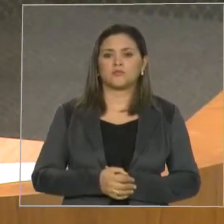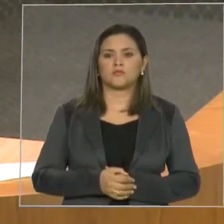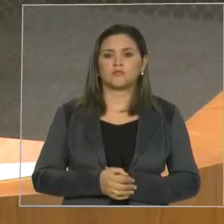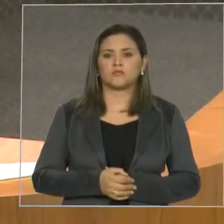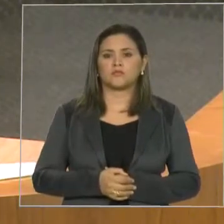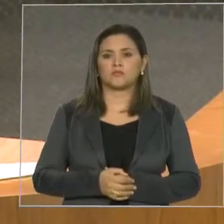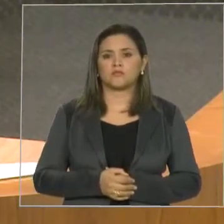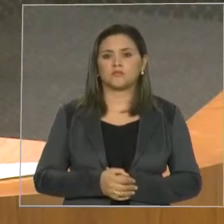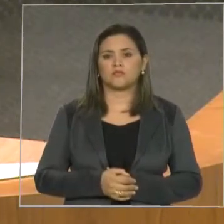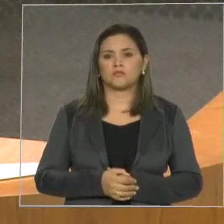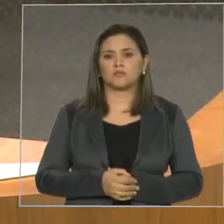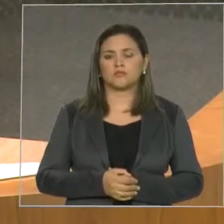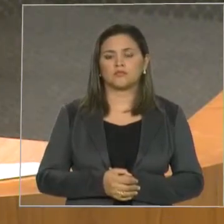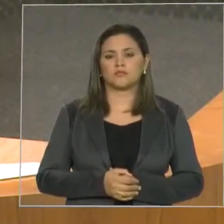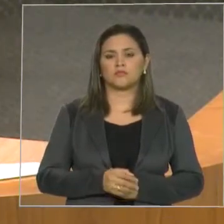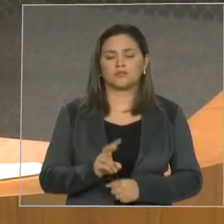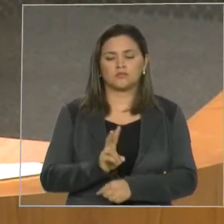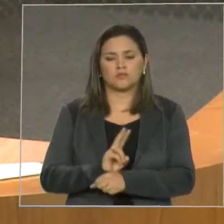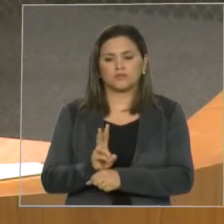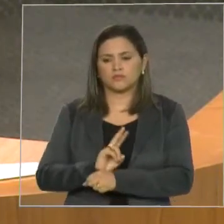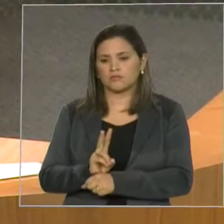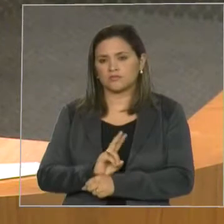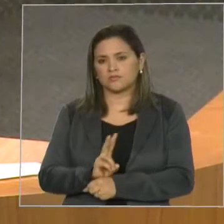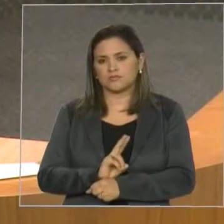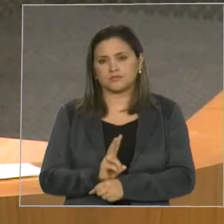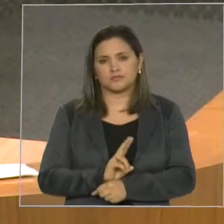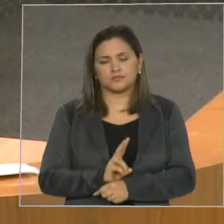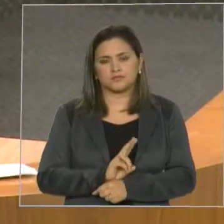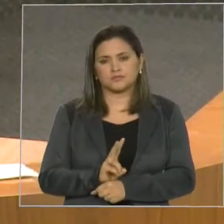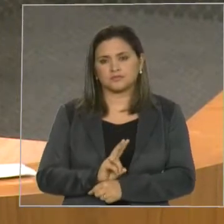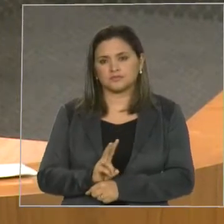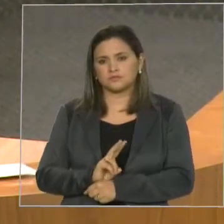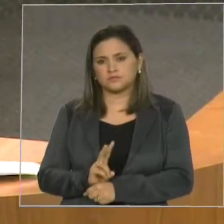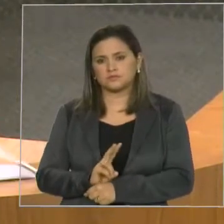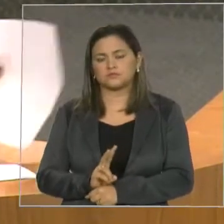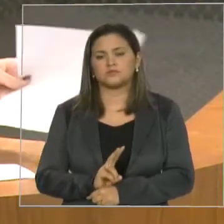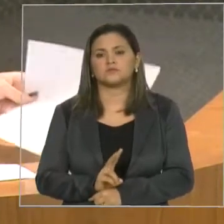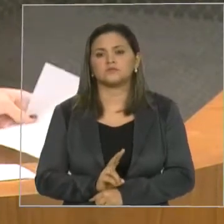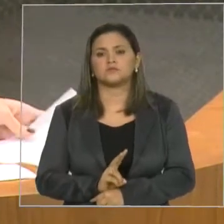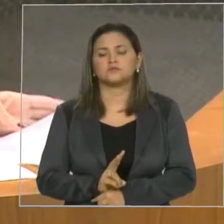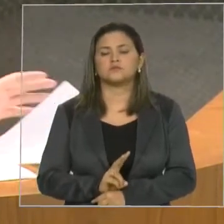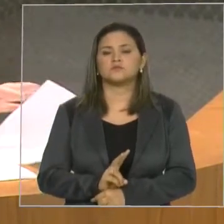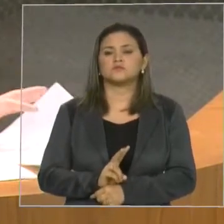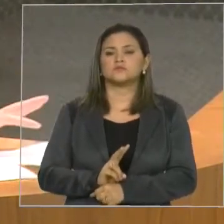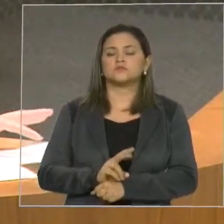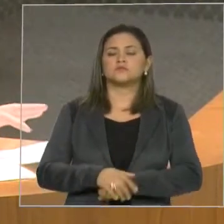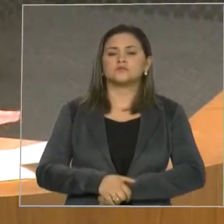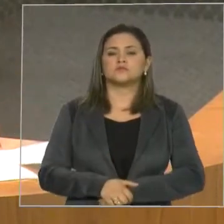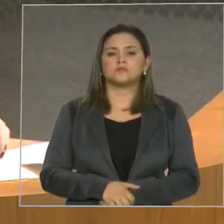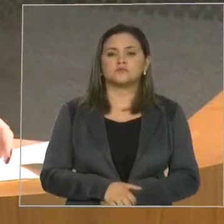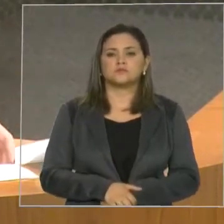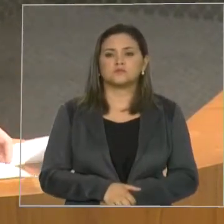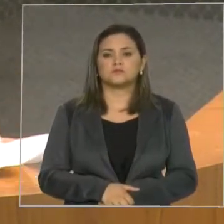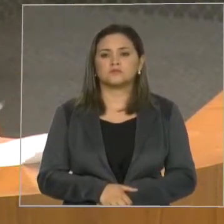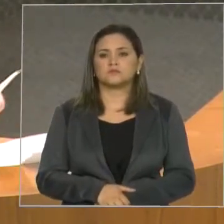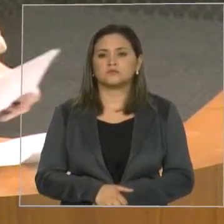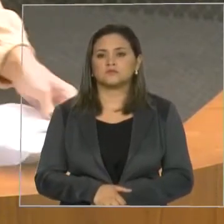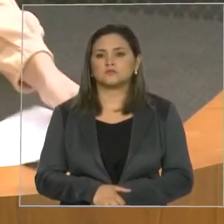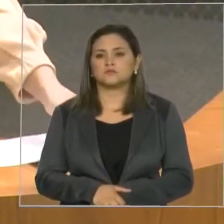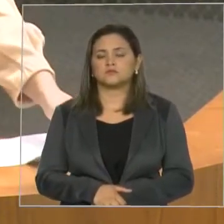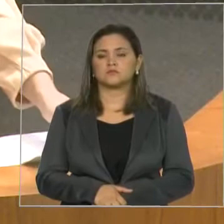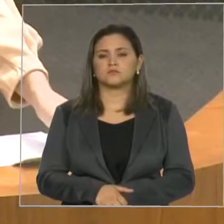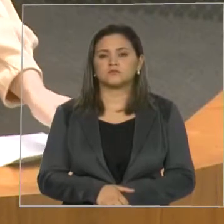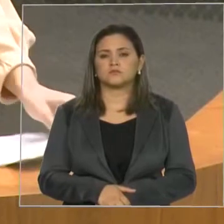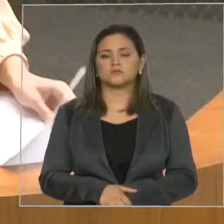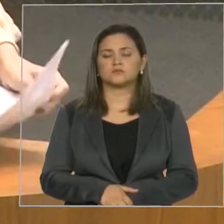publicidade e funções de fiscalização confiada ao Poder Legislativo. Outro projeto que